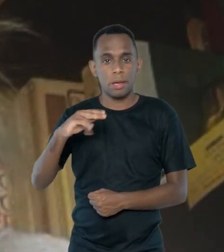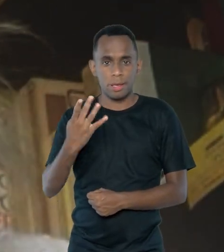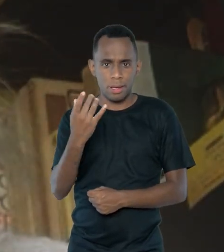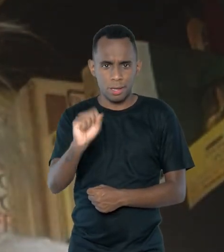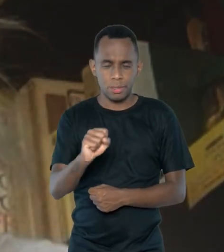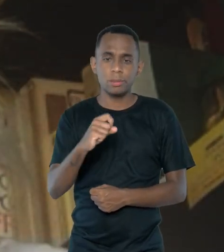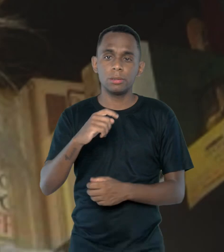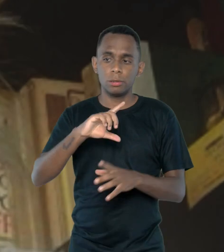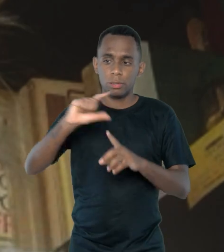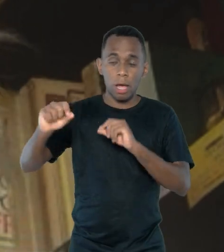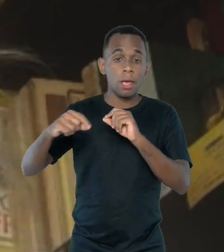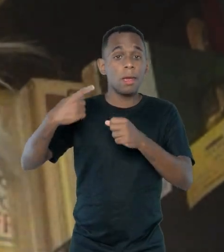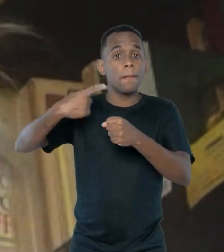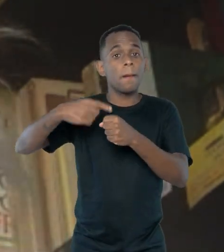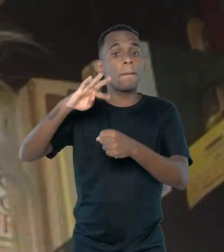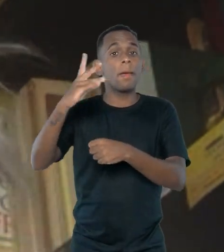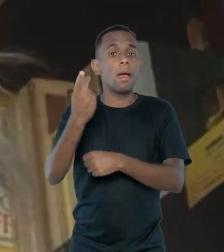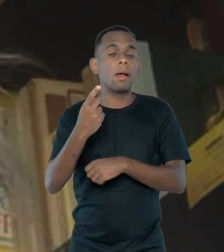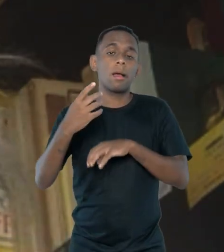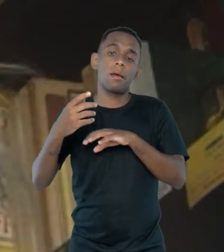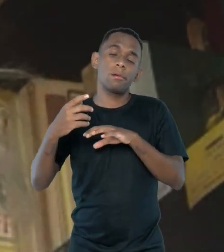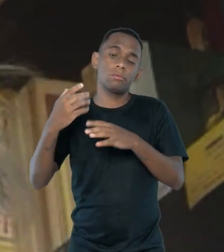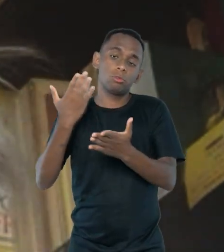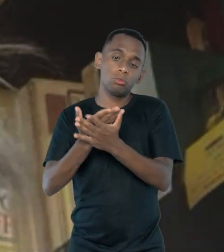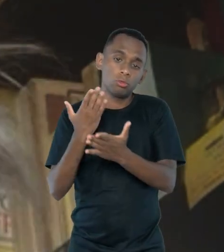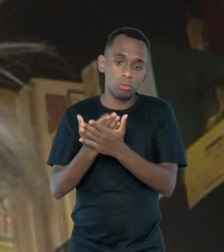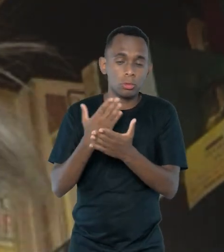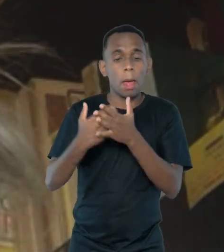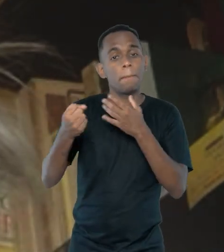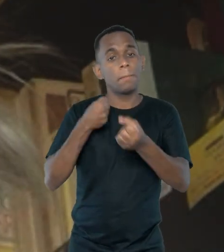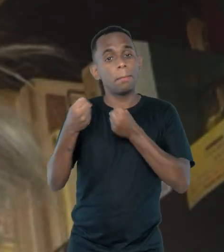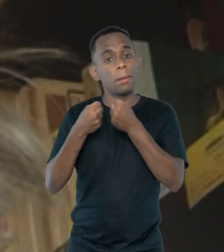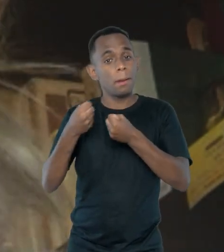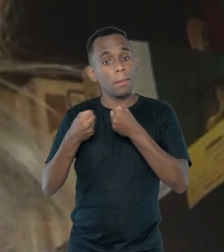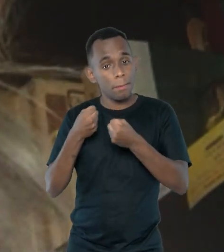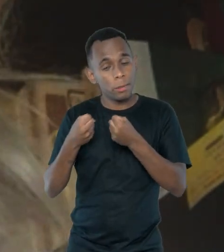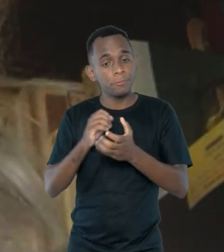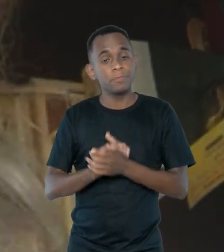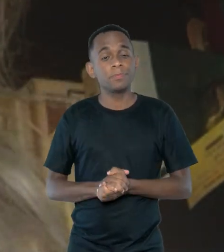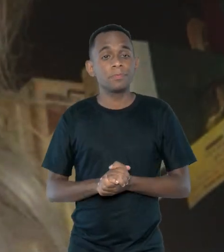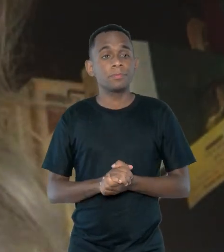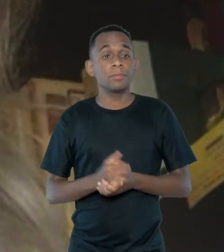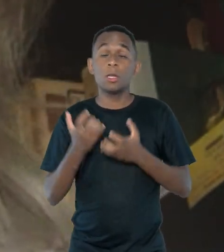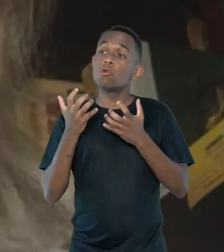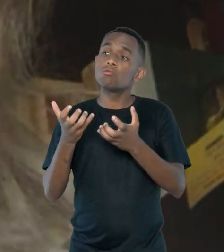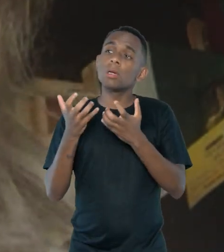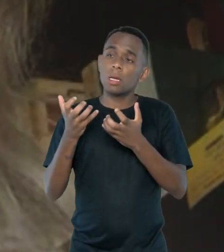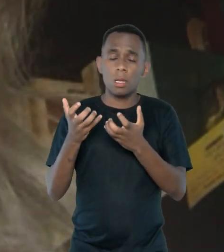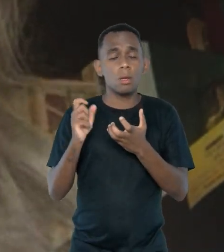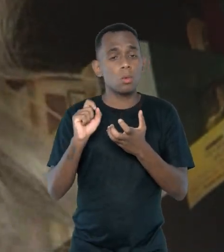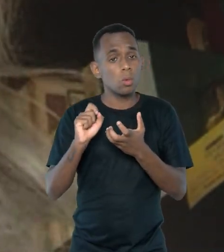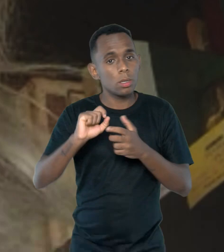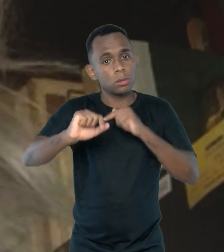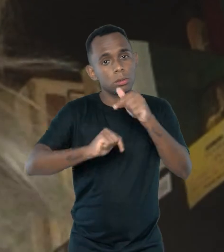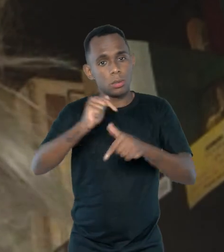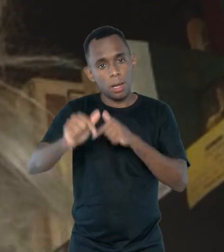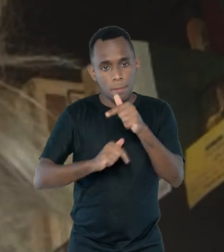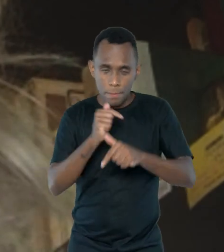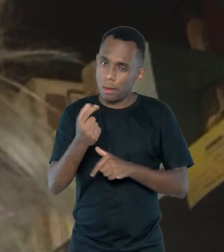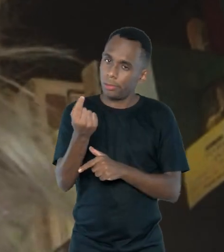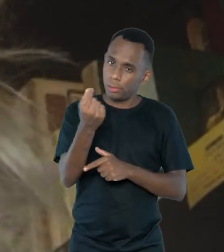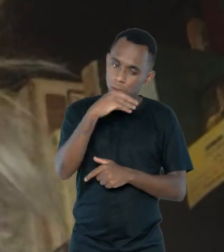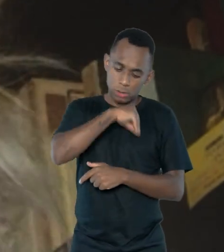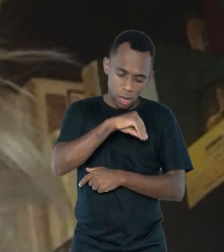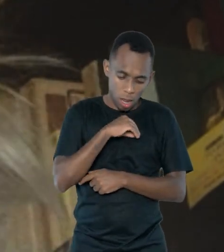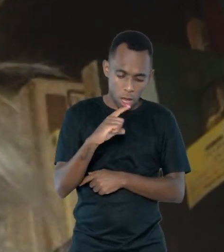Belo Horizonte. Iniciei jornalismo e eu queria trabalhar, ganhar